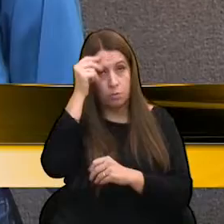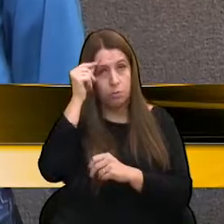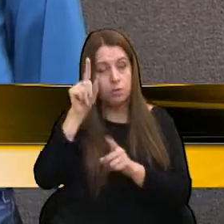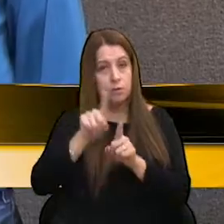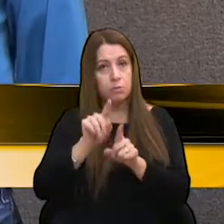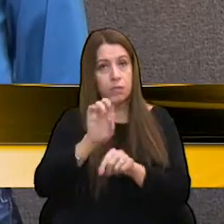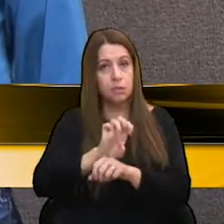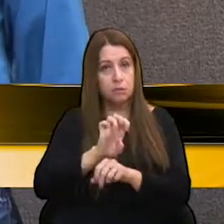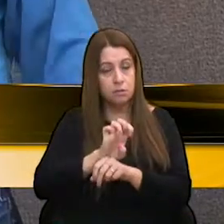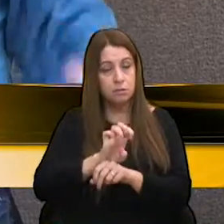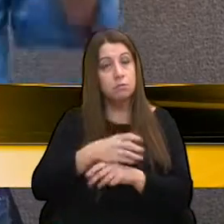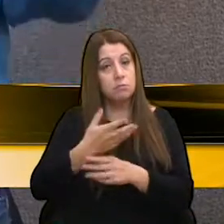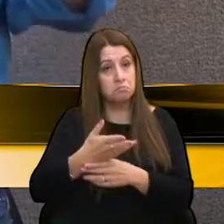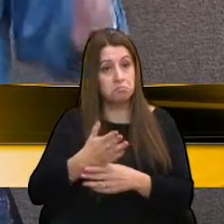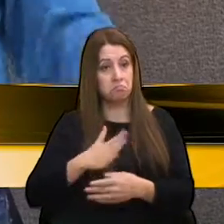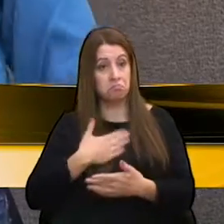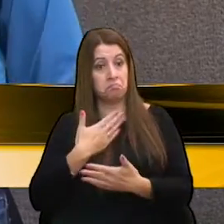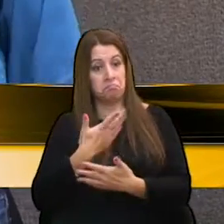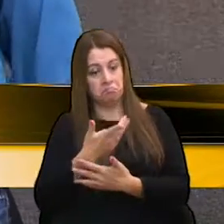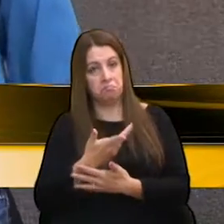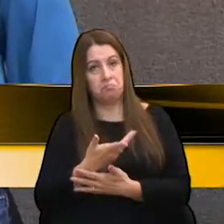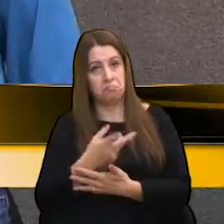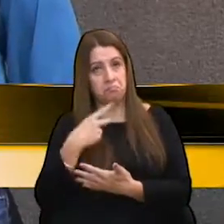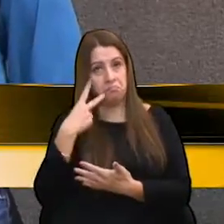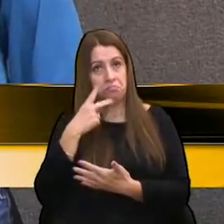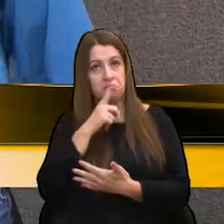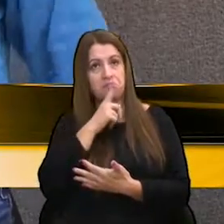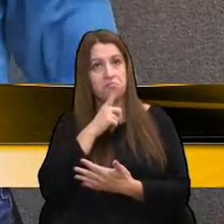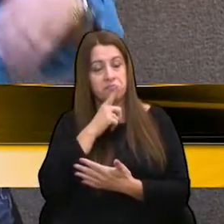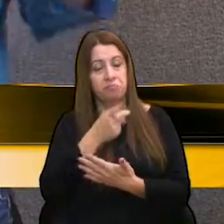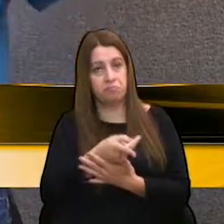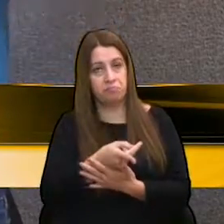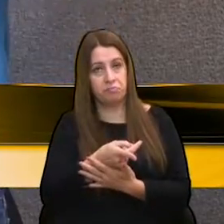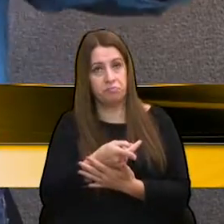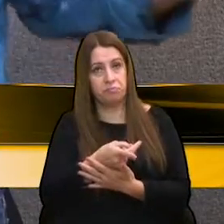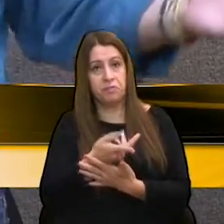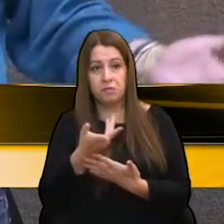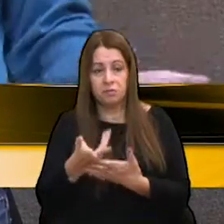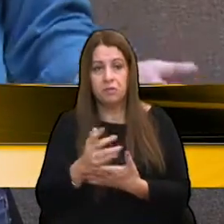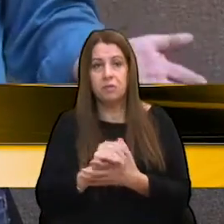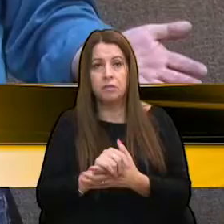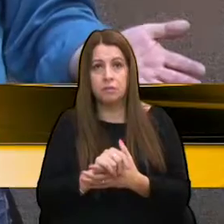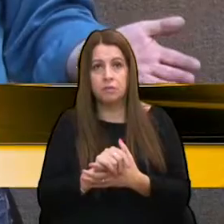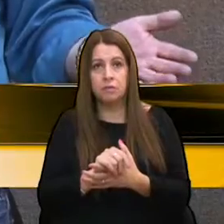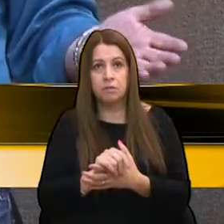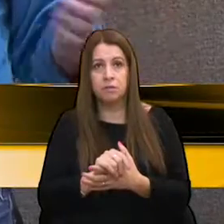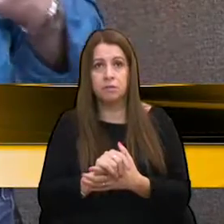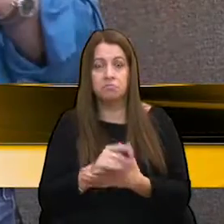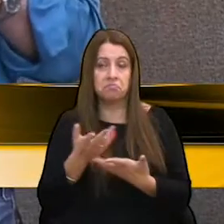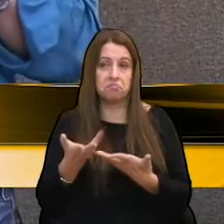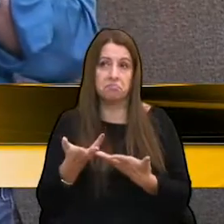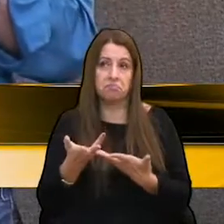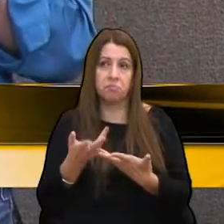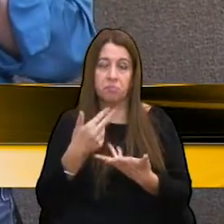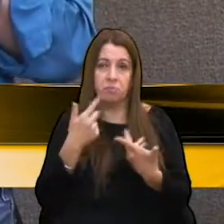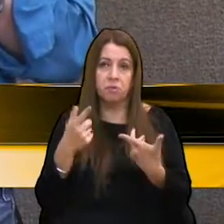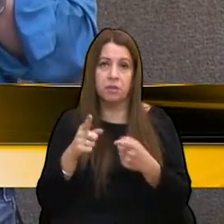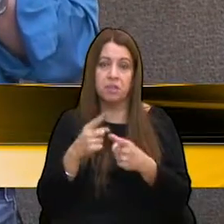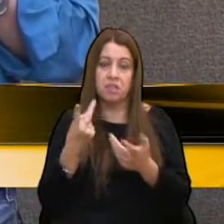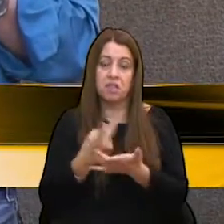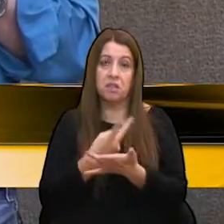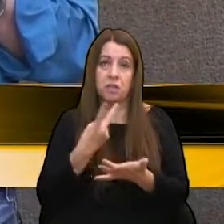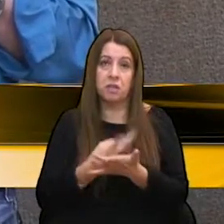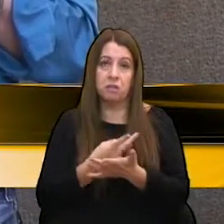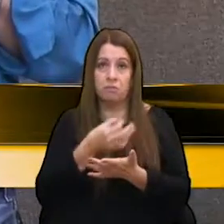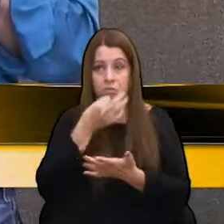quanto estadual. Então, me surpreende, vereador Meneguzzi, uma linha completamente equivocada